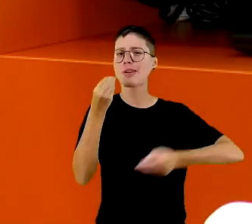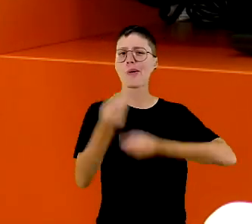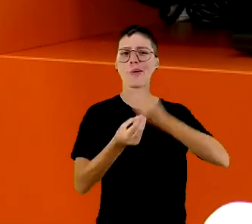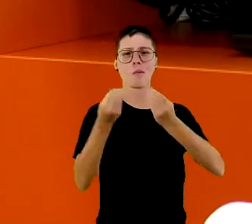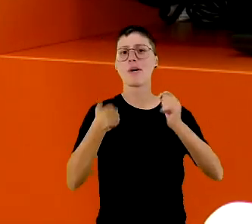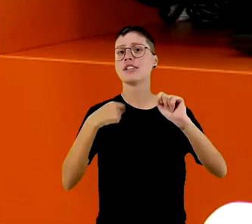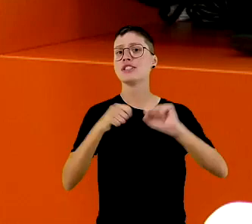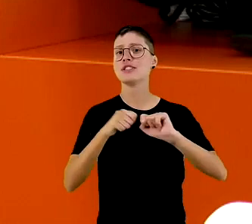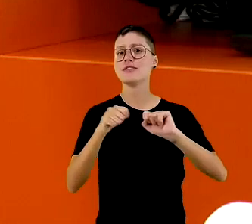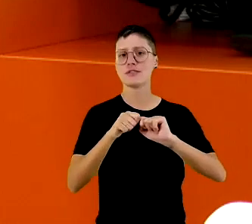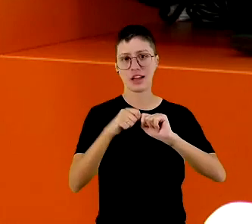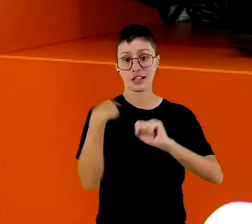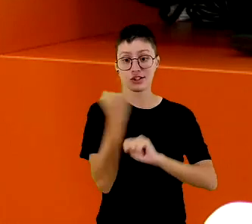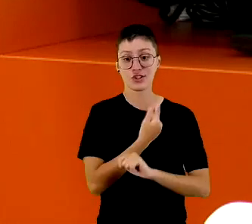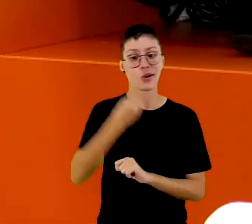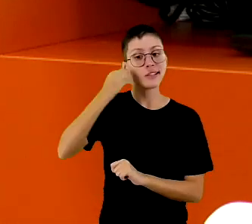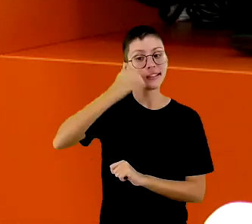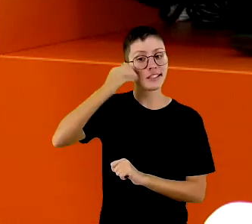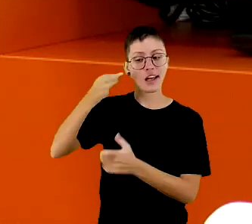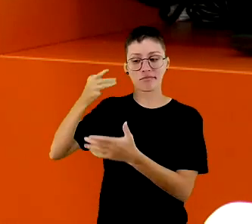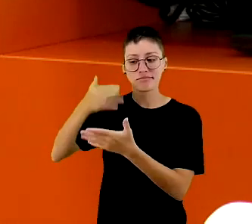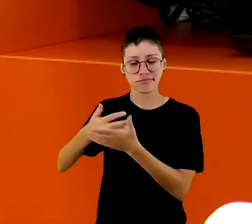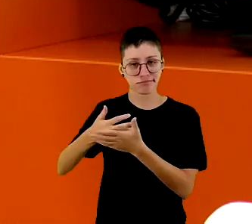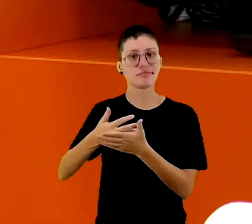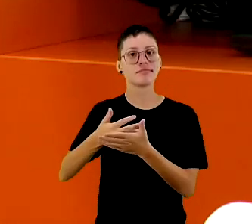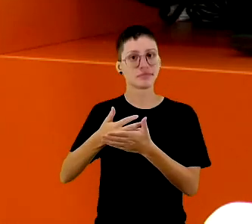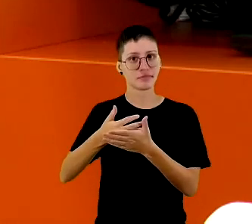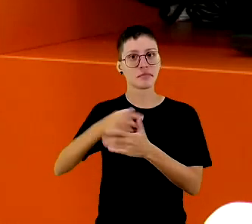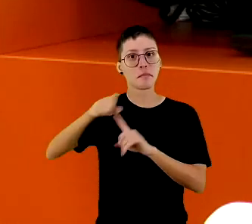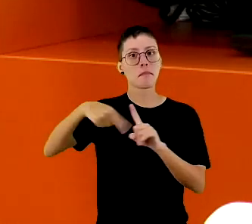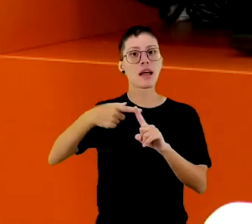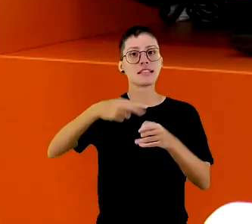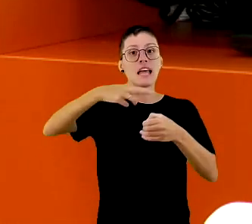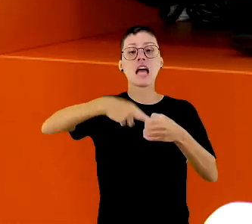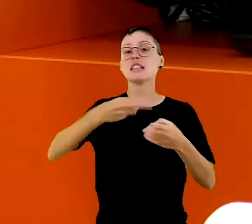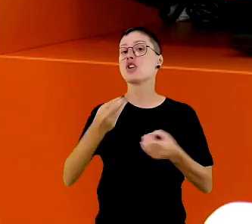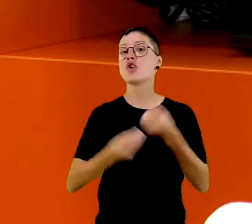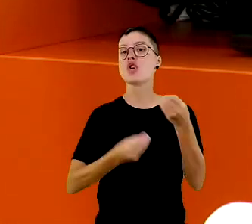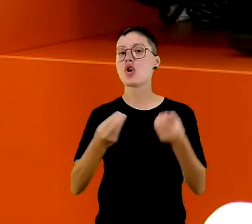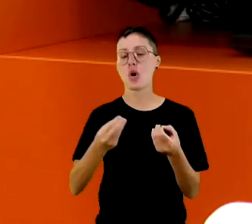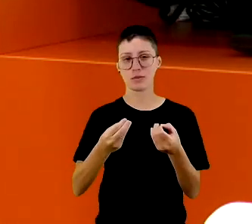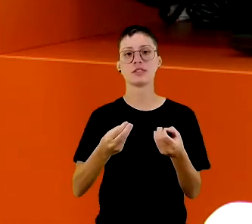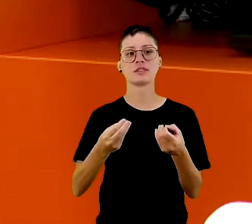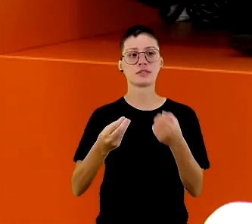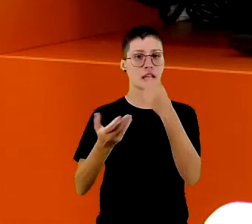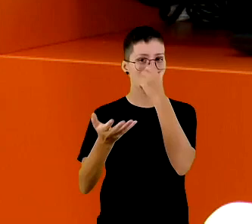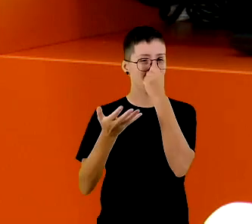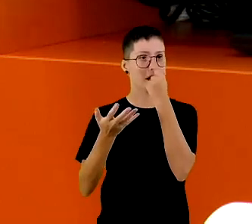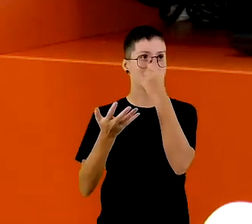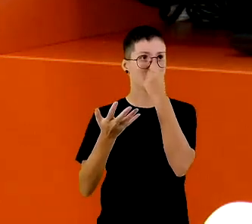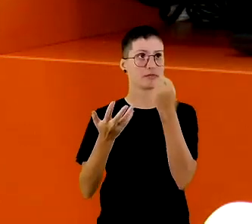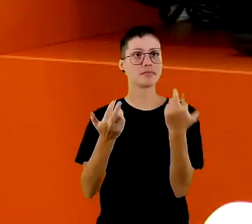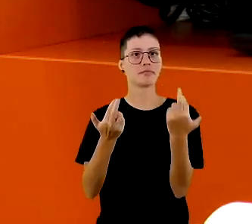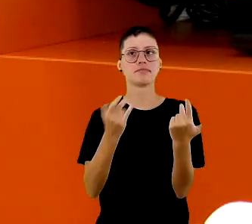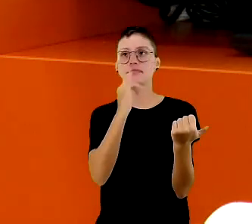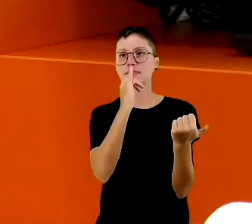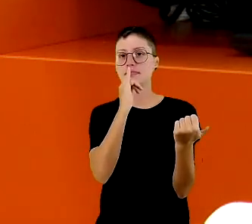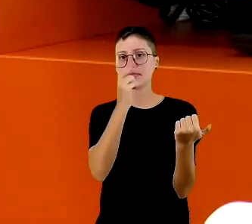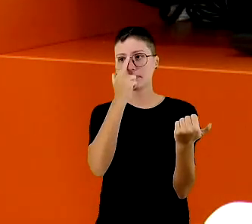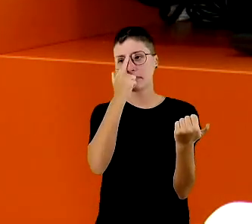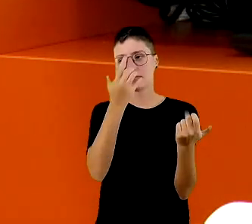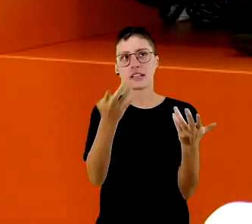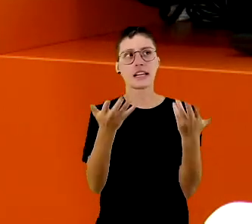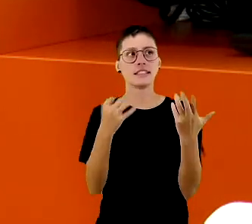nossa jornada, aqui a jornada da Raizen? Né? Então, eu quero, por exemplo, a gente ter uma visão